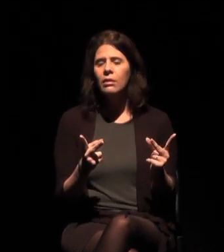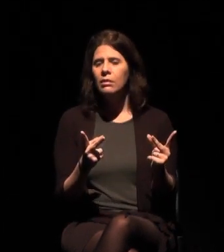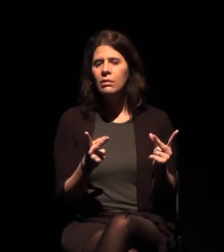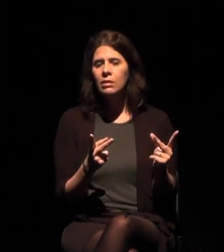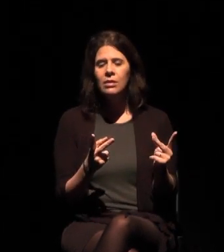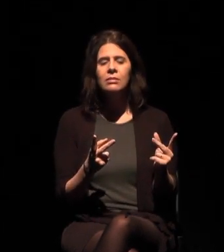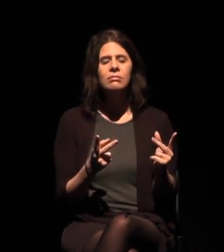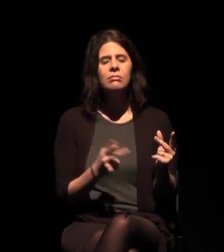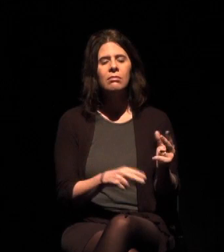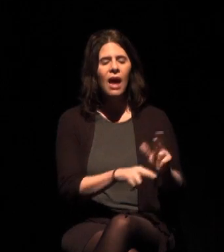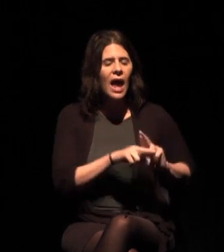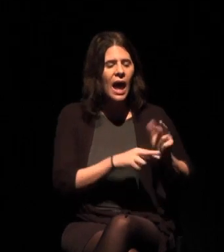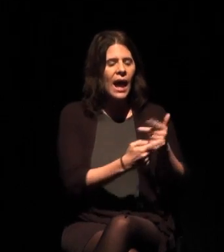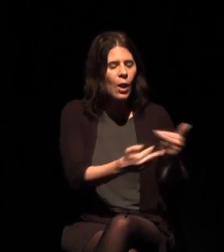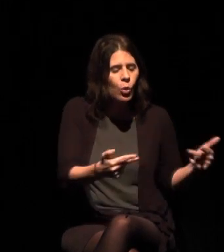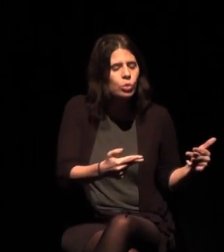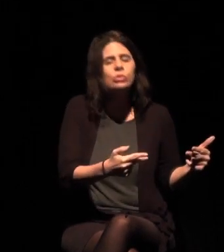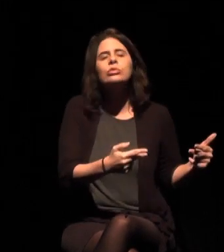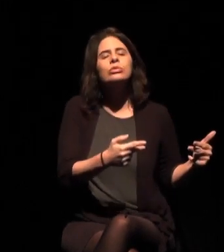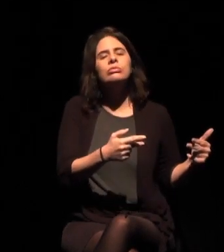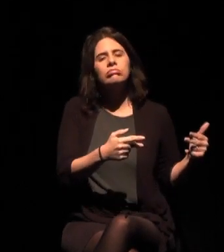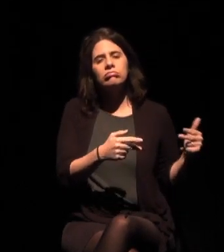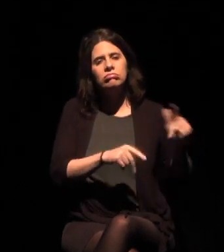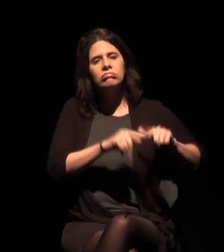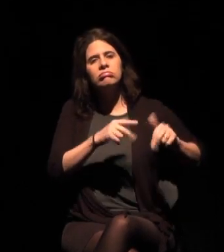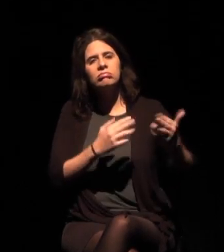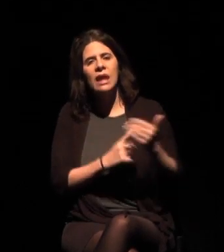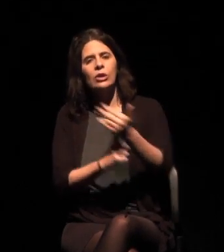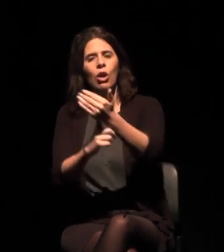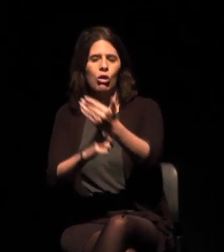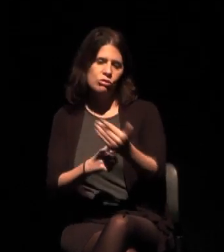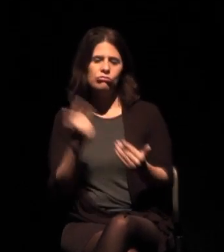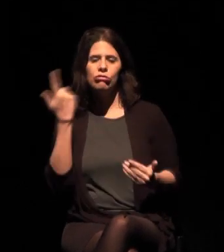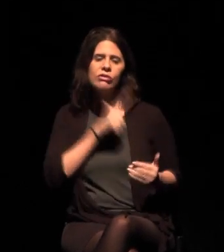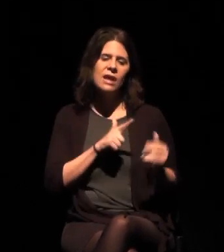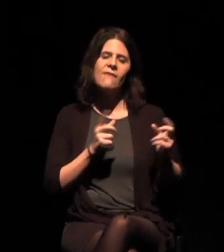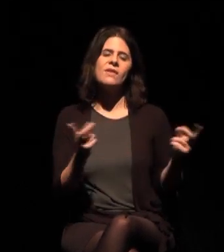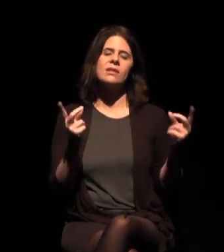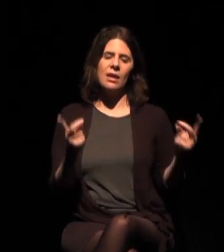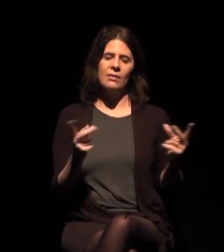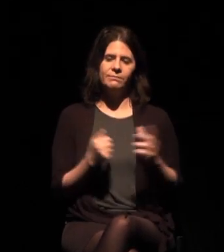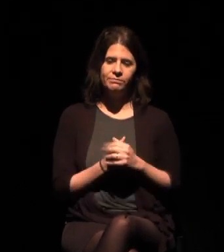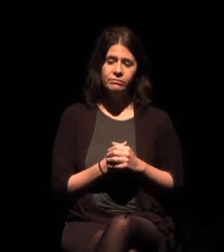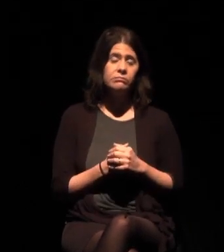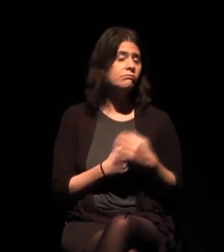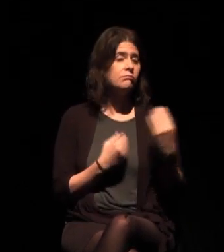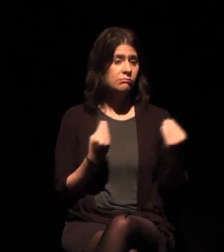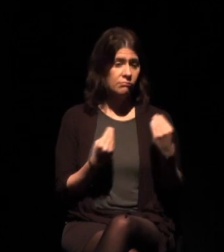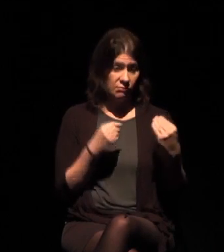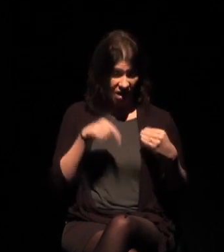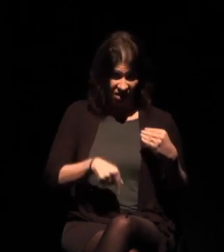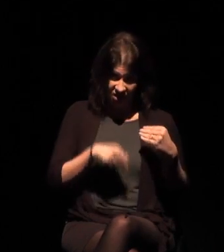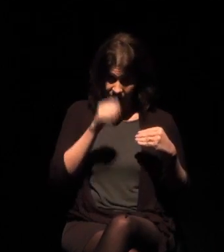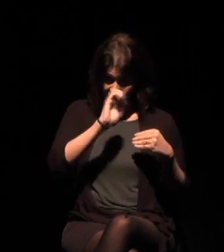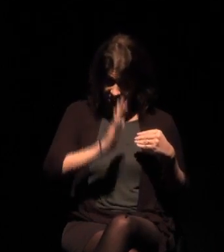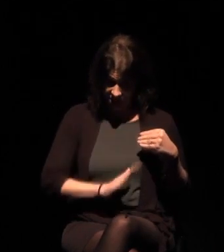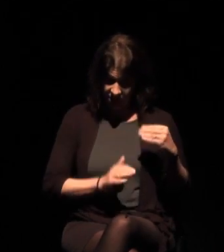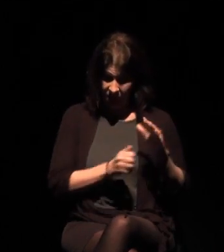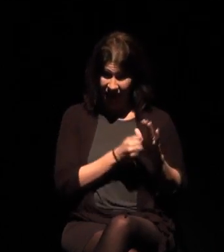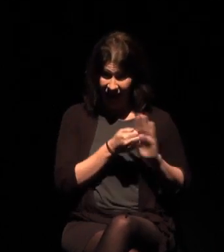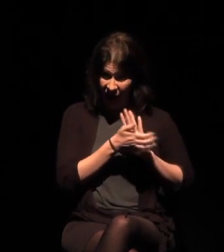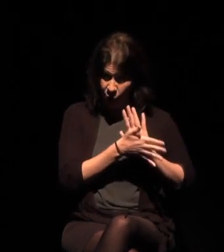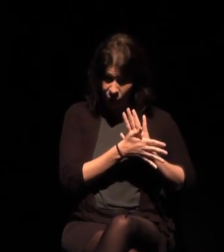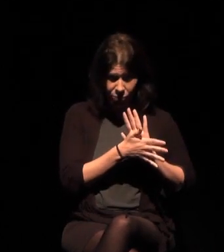e portanto produzir em portugal eu vou arriscar dizer no brasil em um algoritmo do